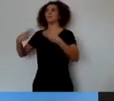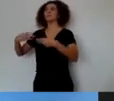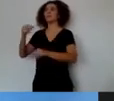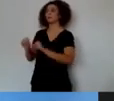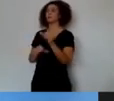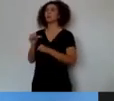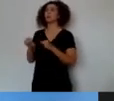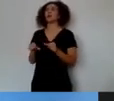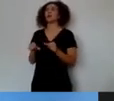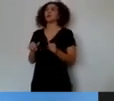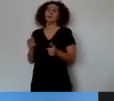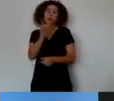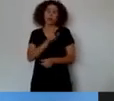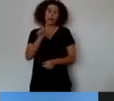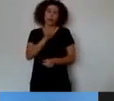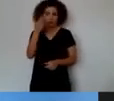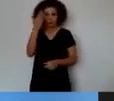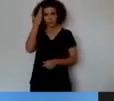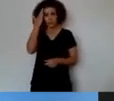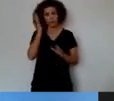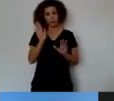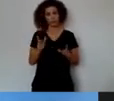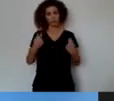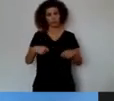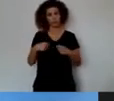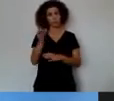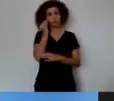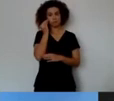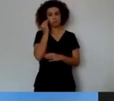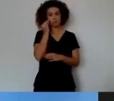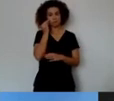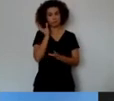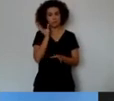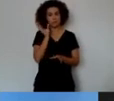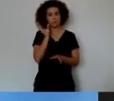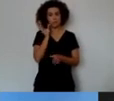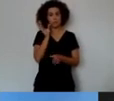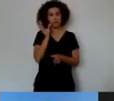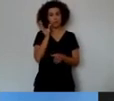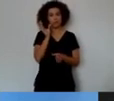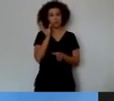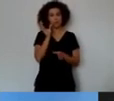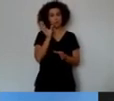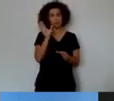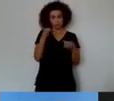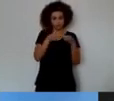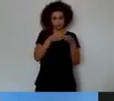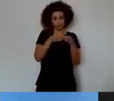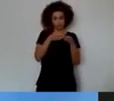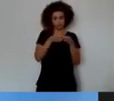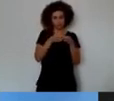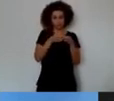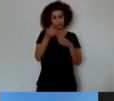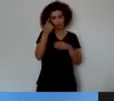individualmente mudar toda essa estrutura, mas a gente precisa pensar o no nosso lugar nela. E eu acho que parte disso é desnaturalizar. Essas